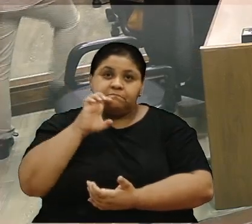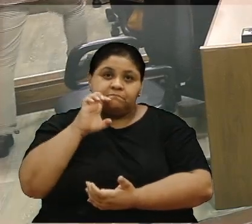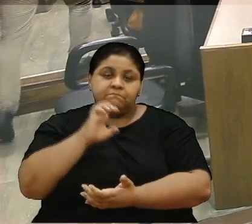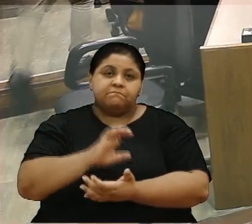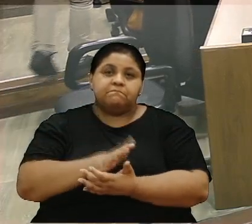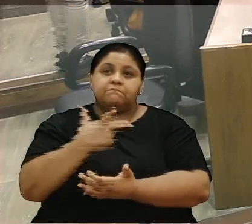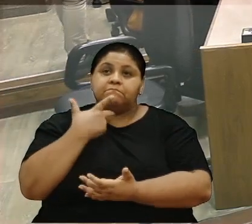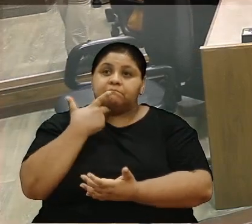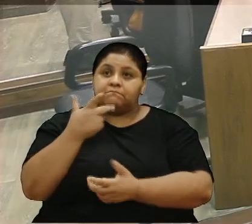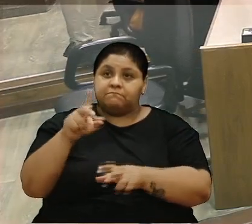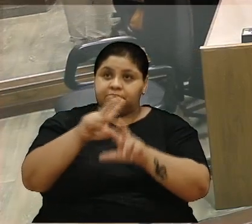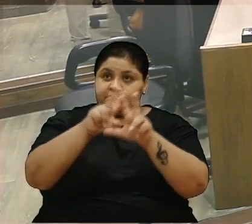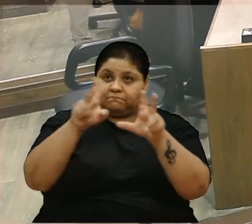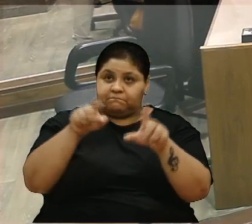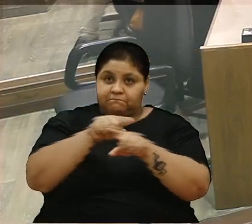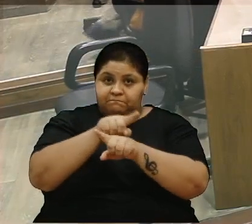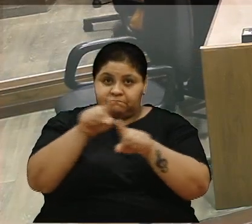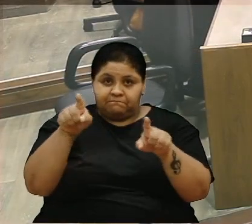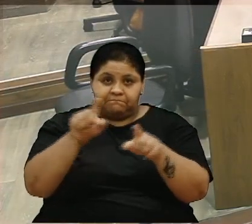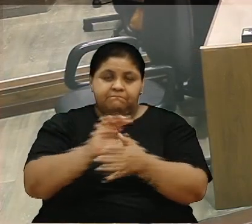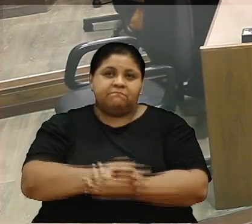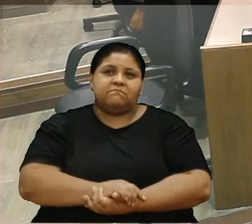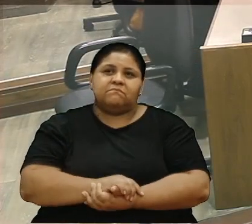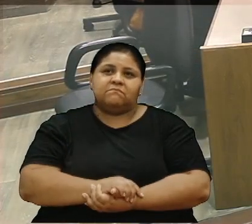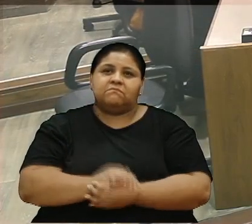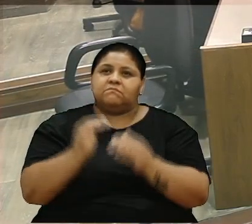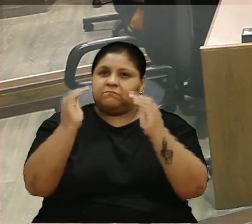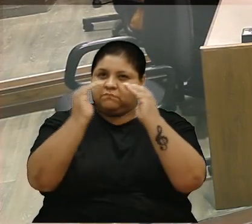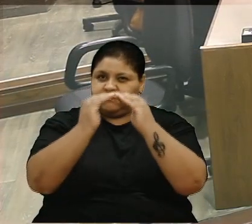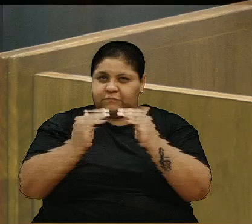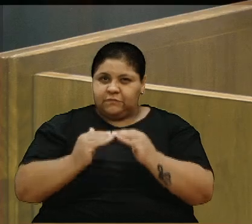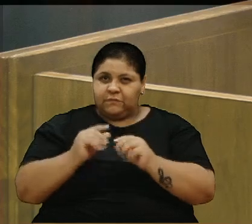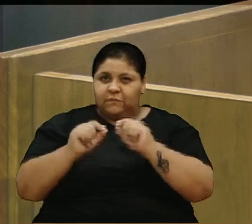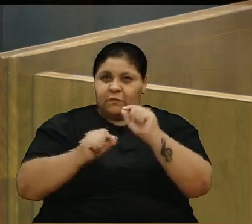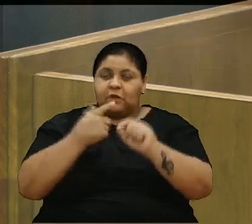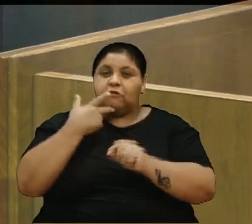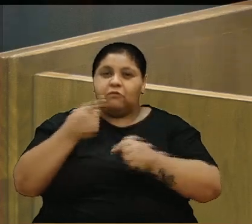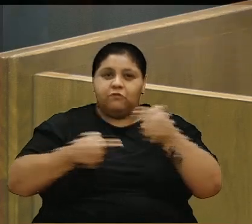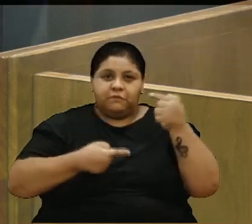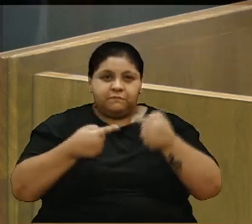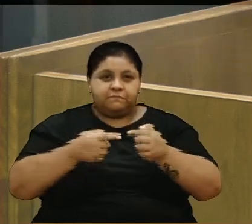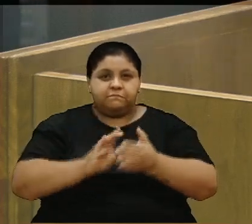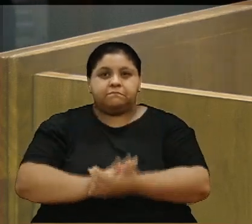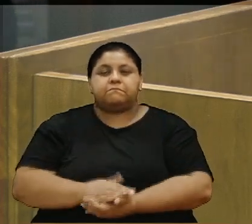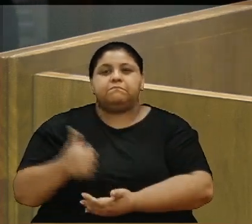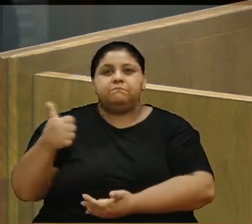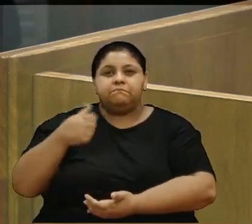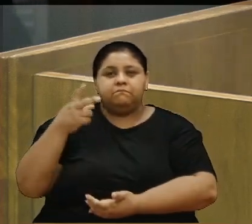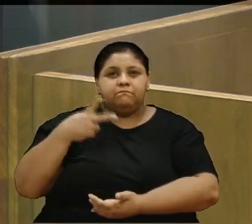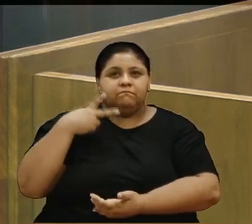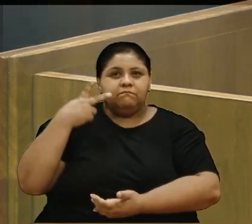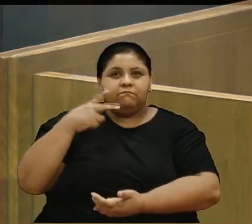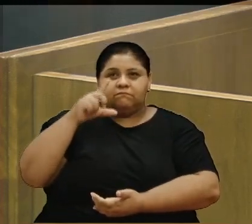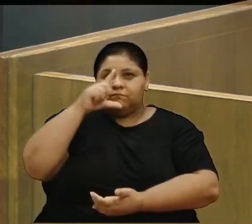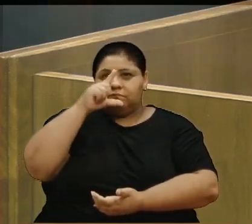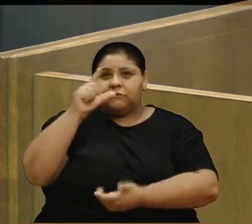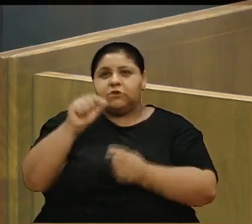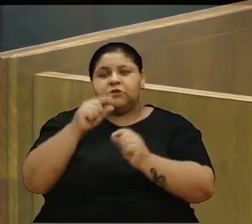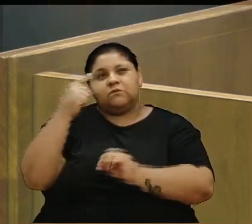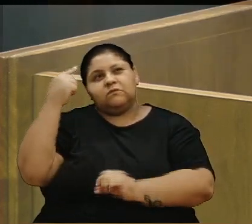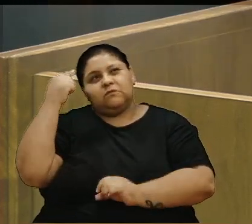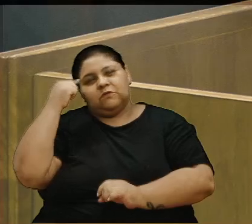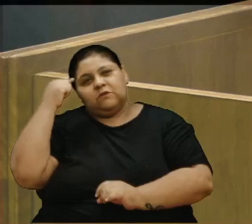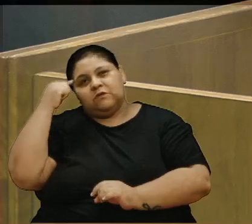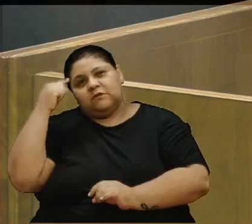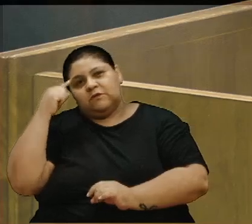abordar essas questões que vocês trouxeram, que tem tudo a ver, né, com isso que a gente está debatendo. Primeiro, vereador Fantinel, o que eu penso, né, sobre essa